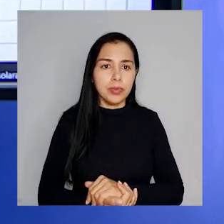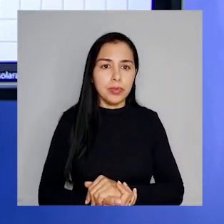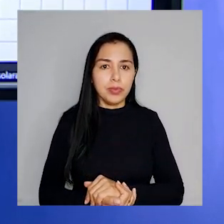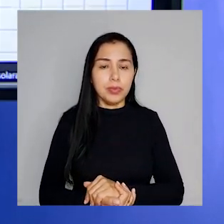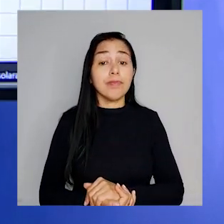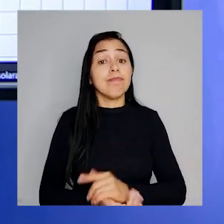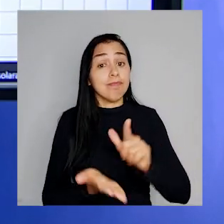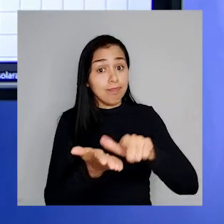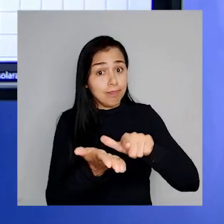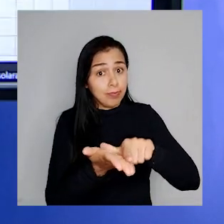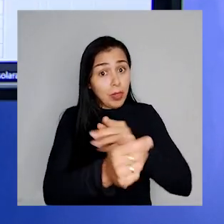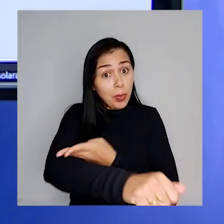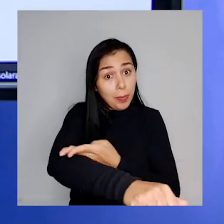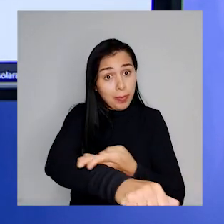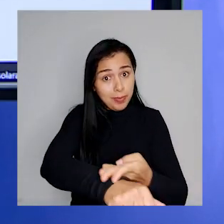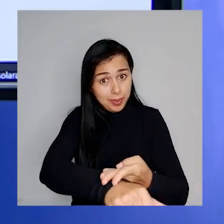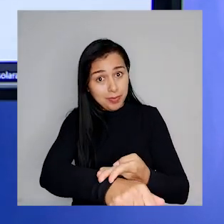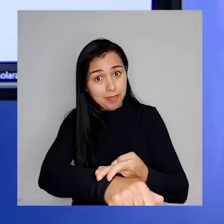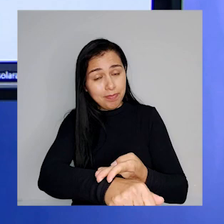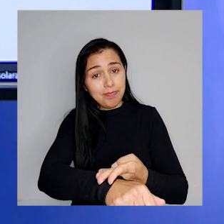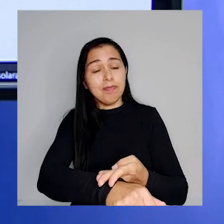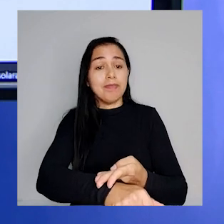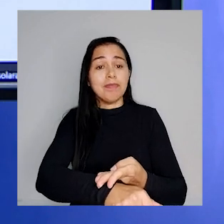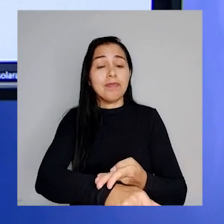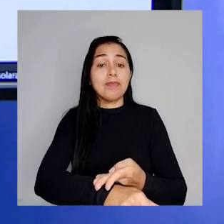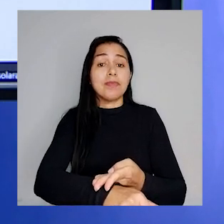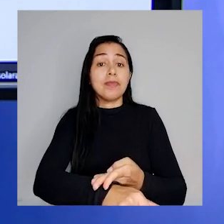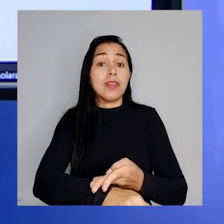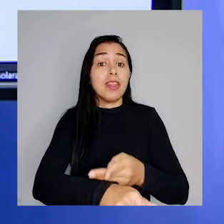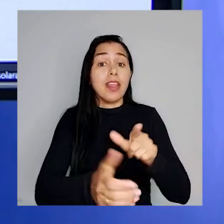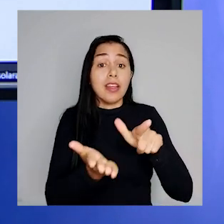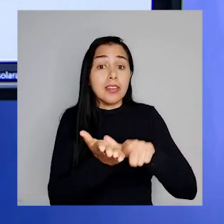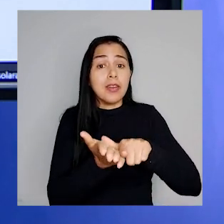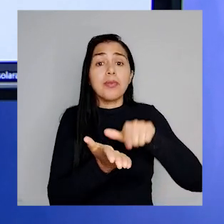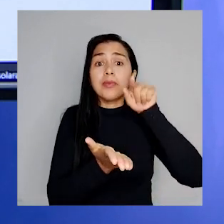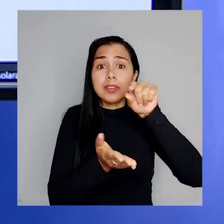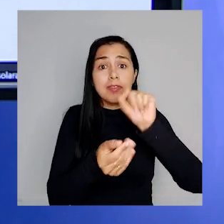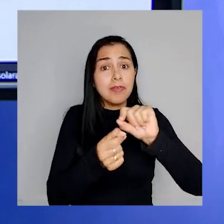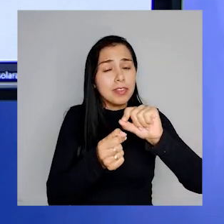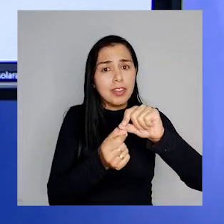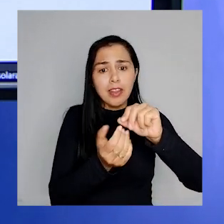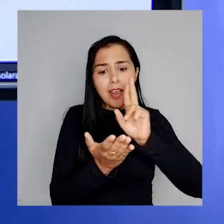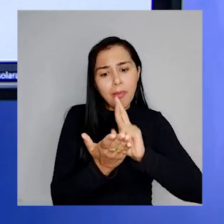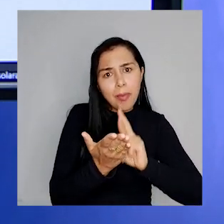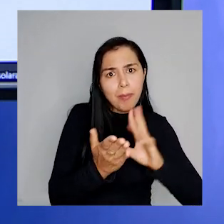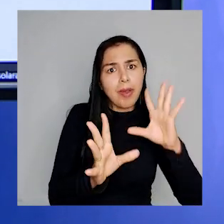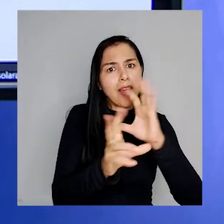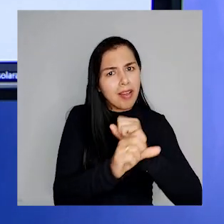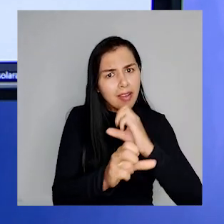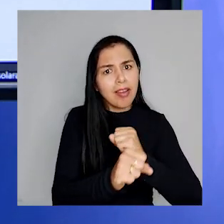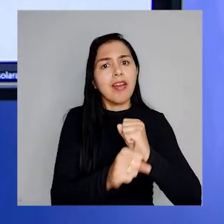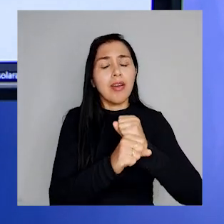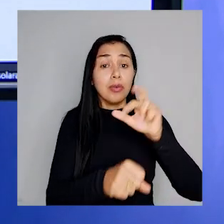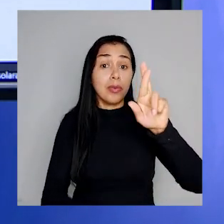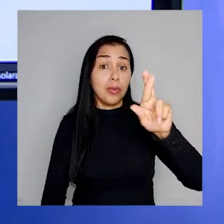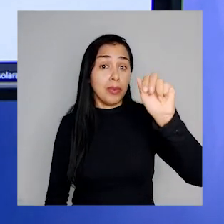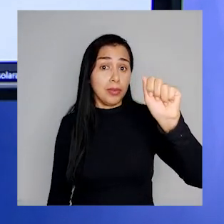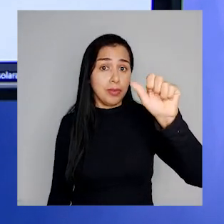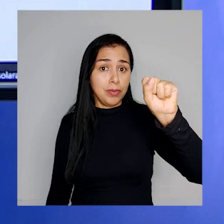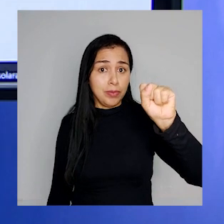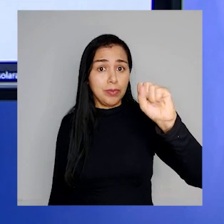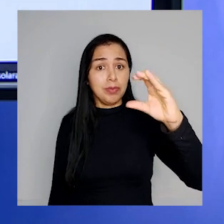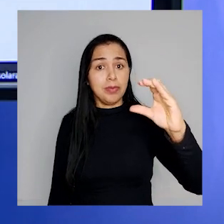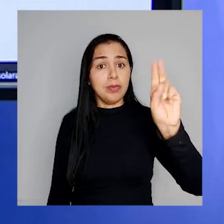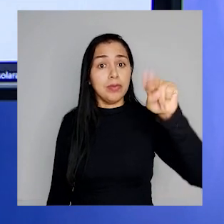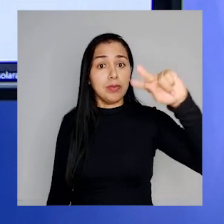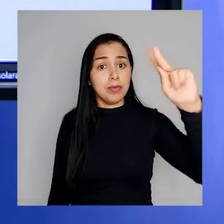Tem essa folha, certo? Olha essa folha aqui. É a folha de rascunho. Então, ela é bastante útil, porque